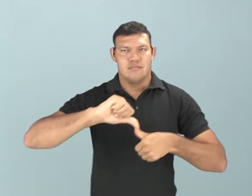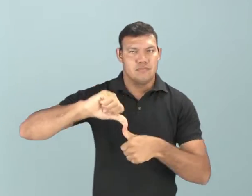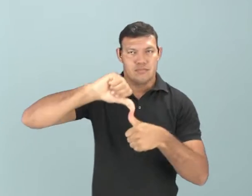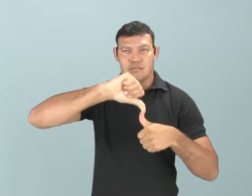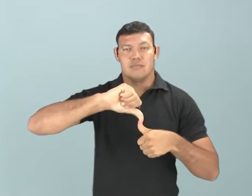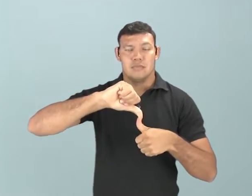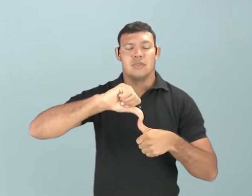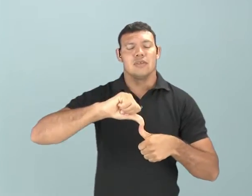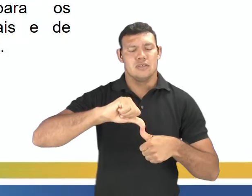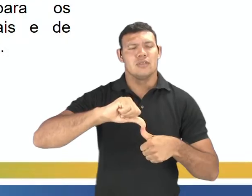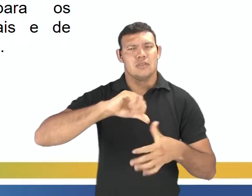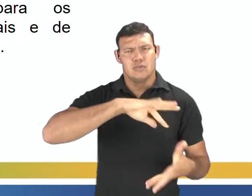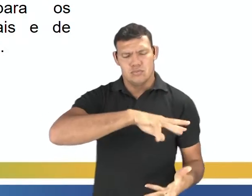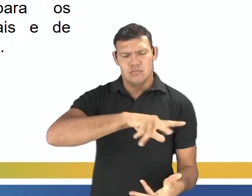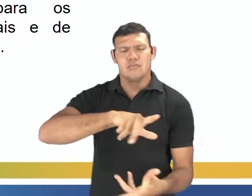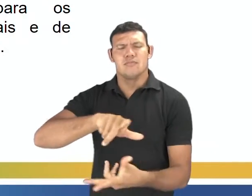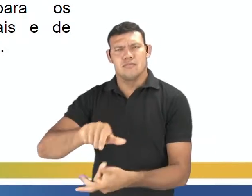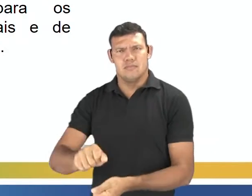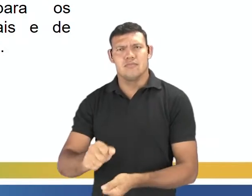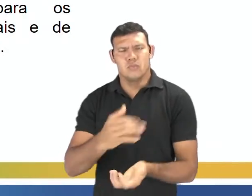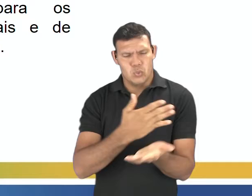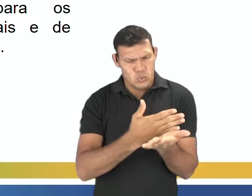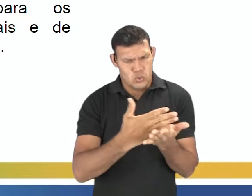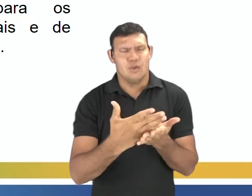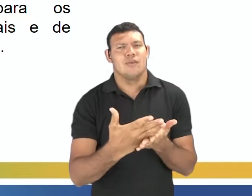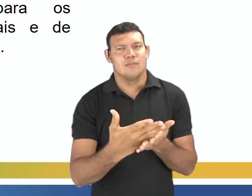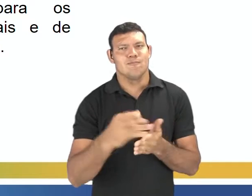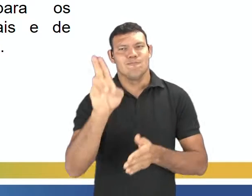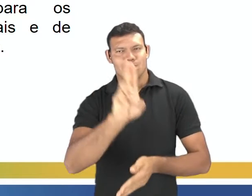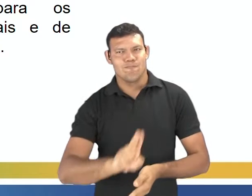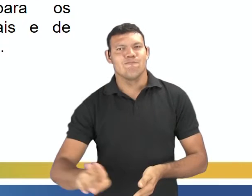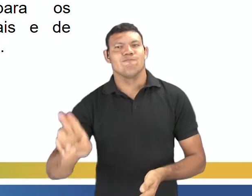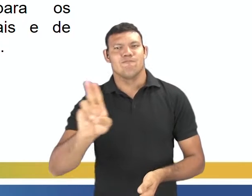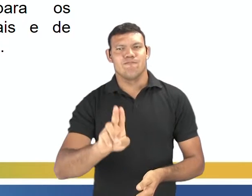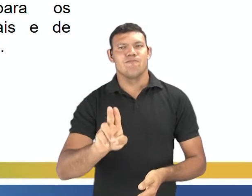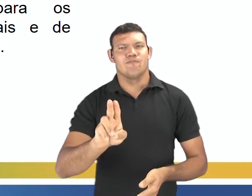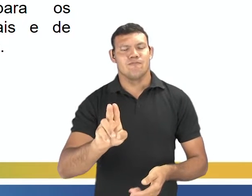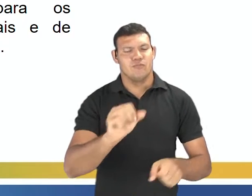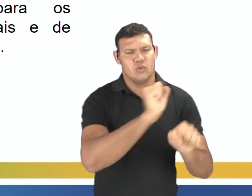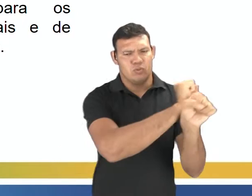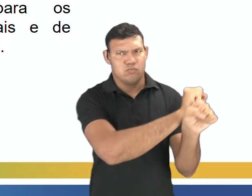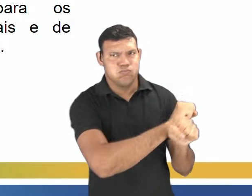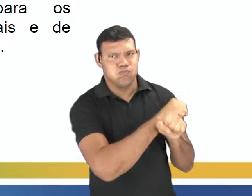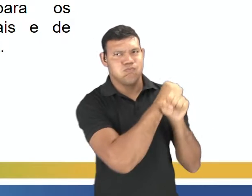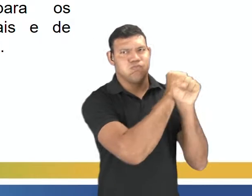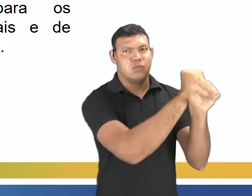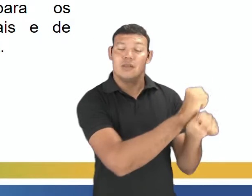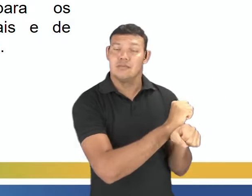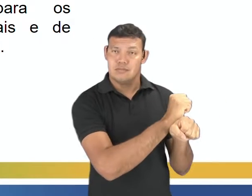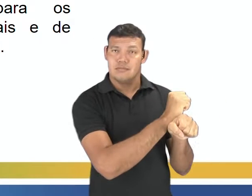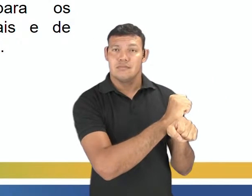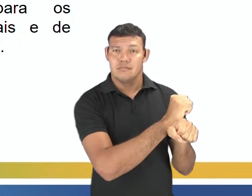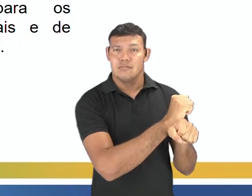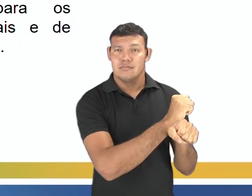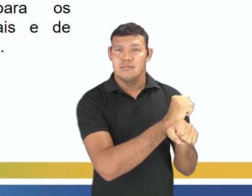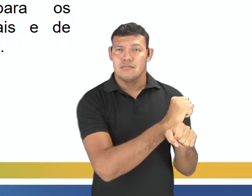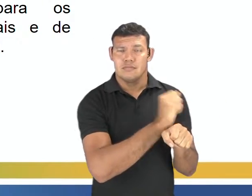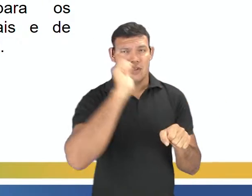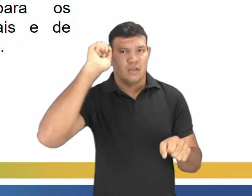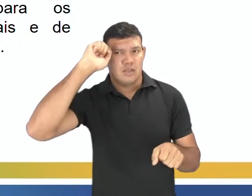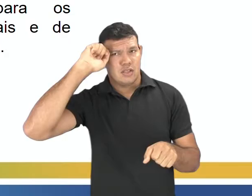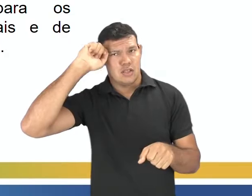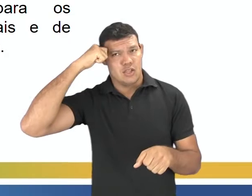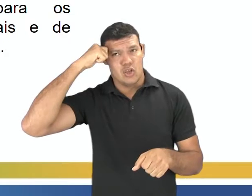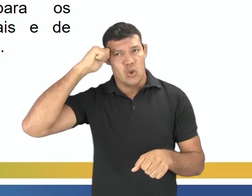outras regiões do planeta, eles inicialmente usaram mão de obra escrava, seja ela negra